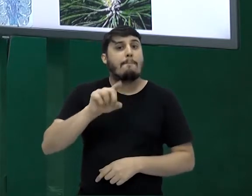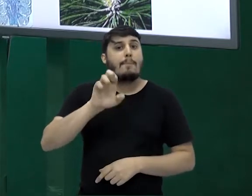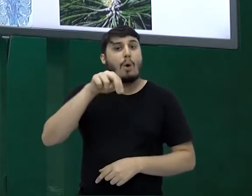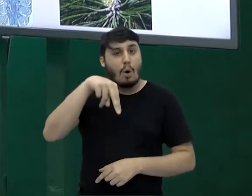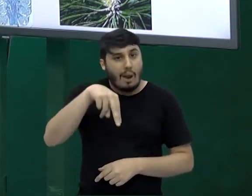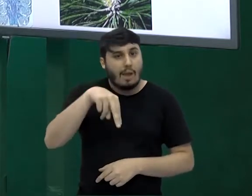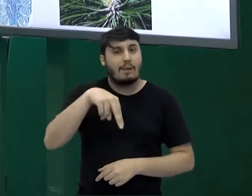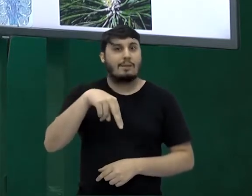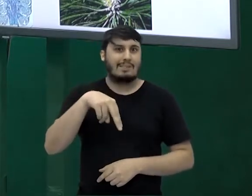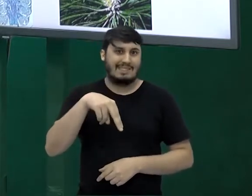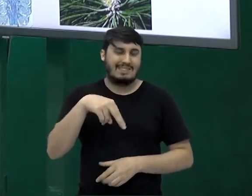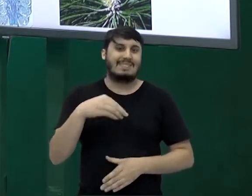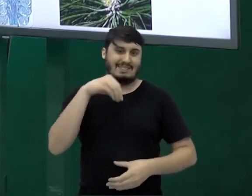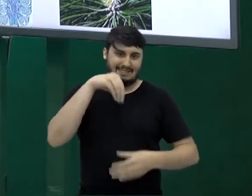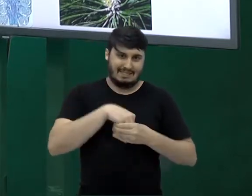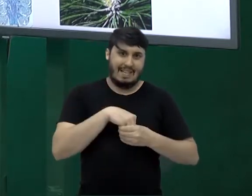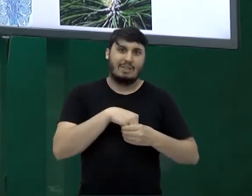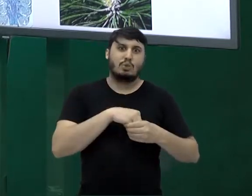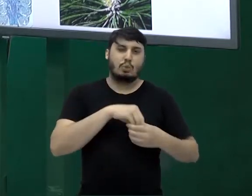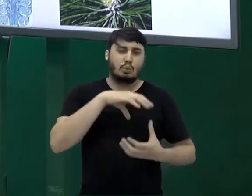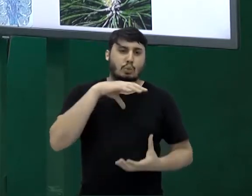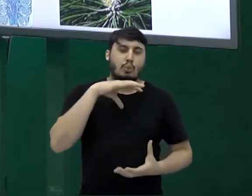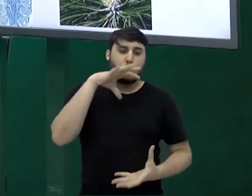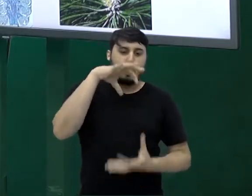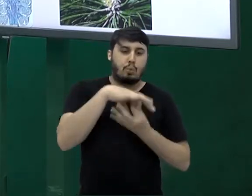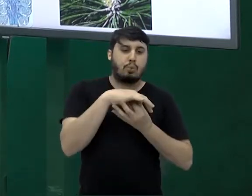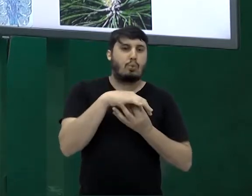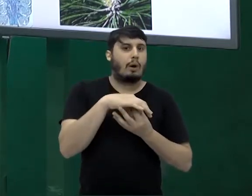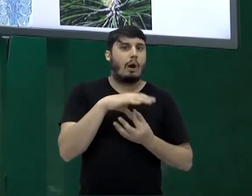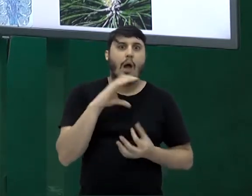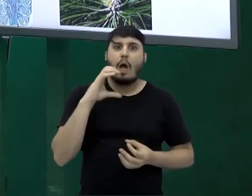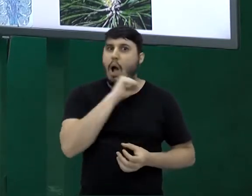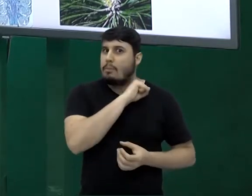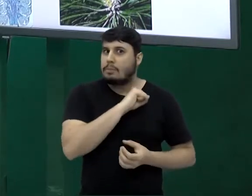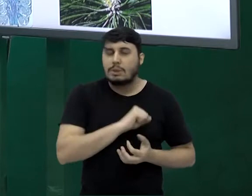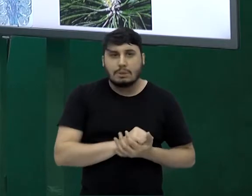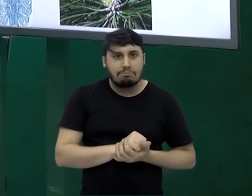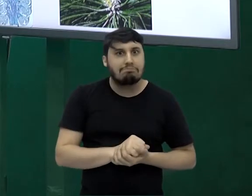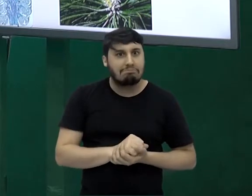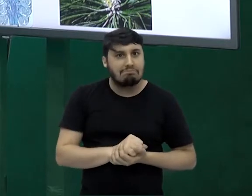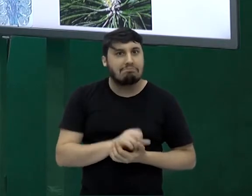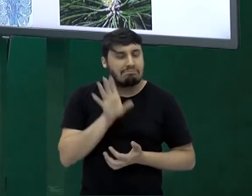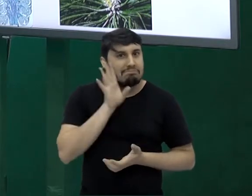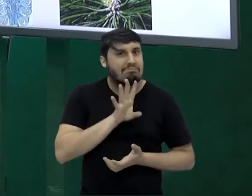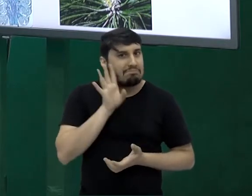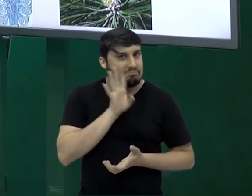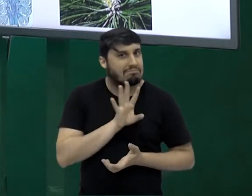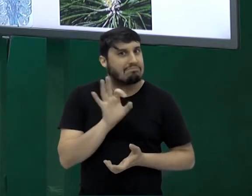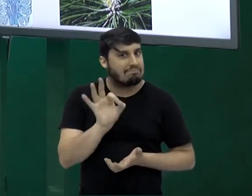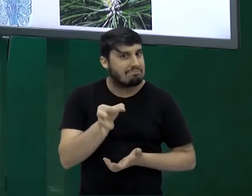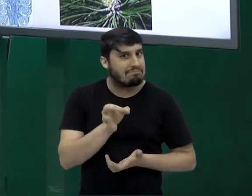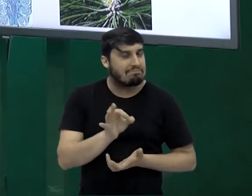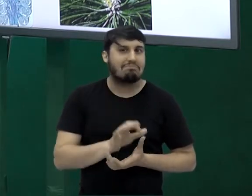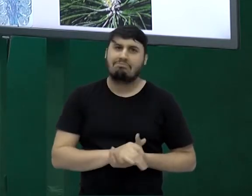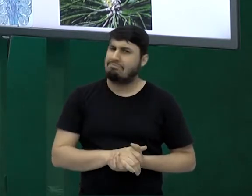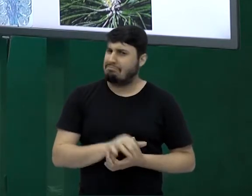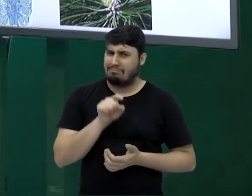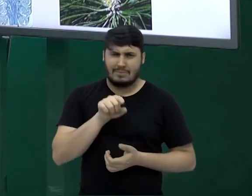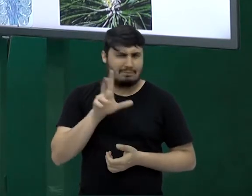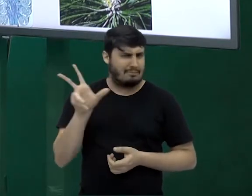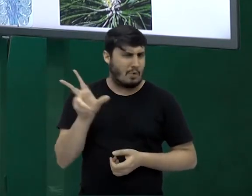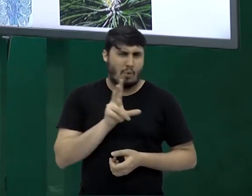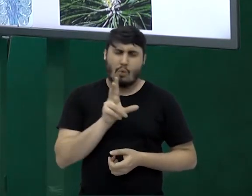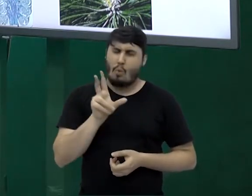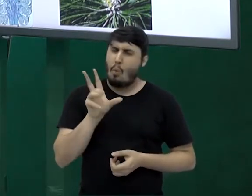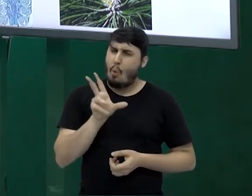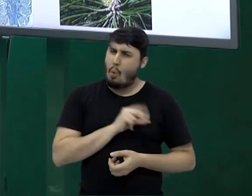agora você tem o pólen que se desforma para a célula chegar aqui. Vê que massa, velho. Não,